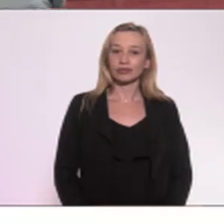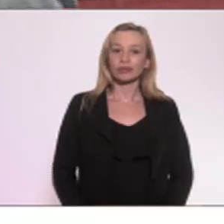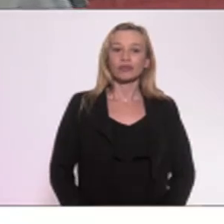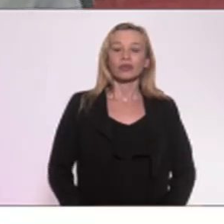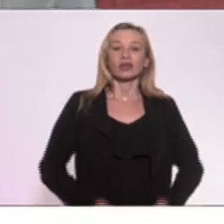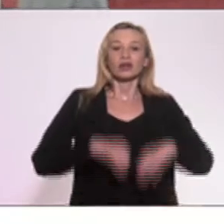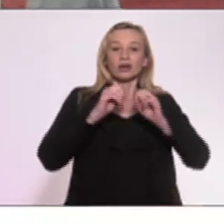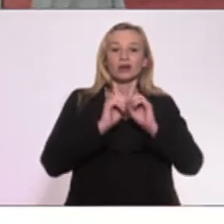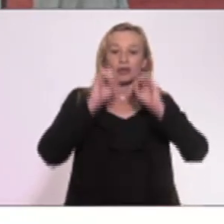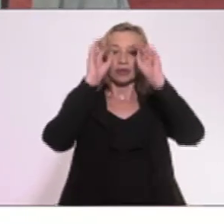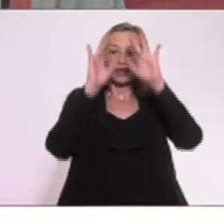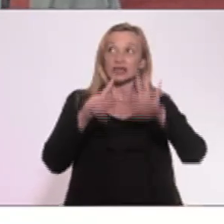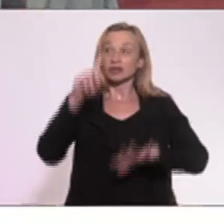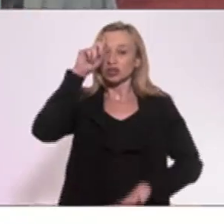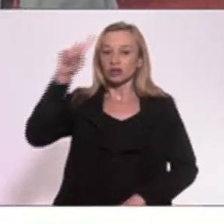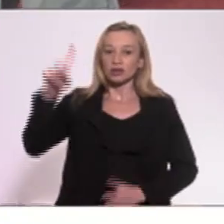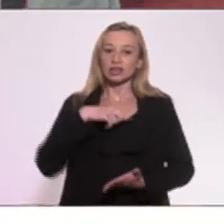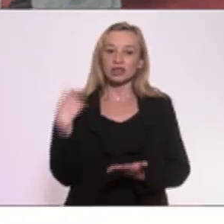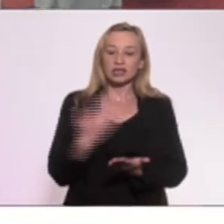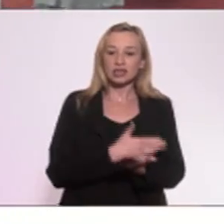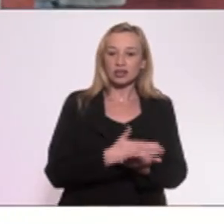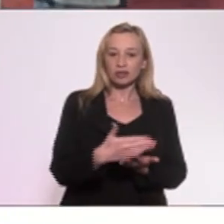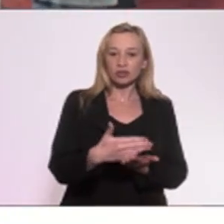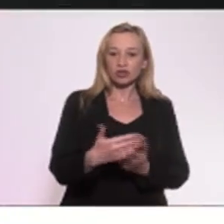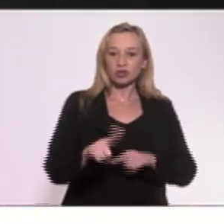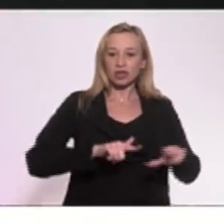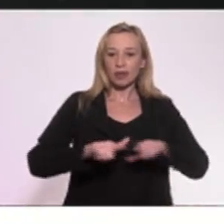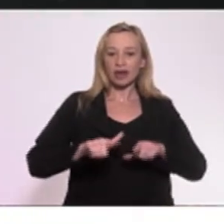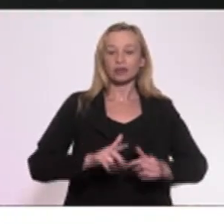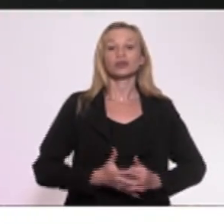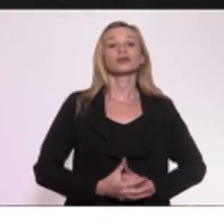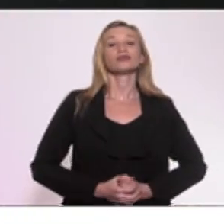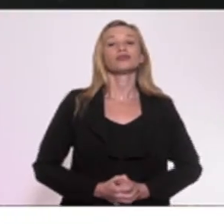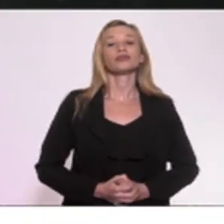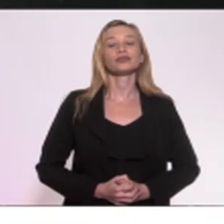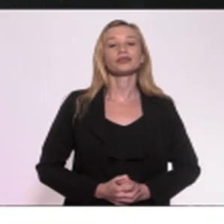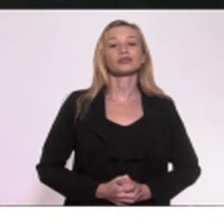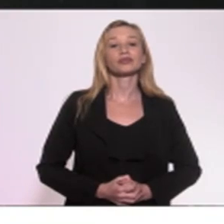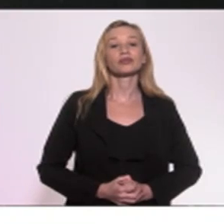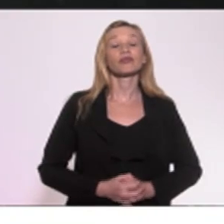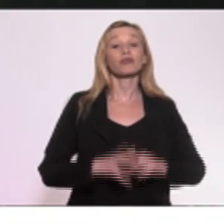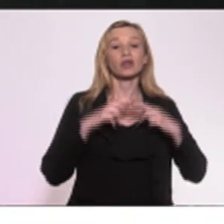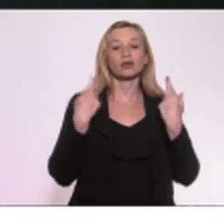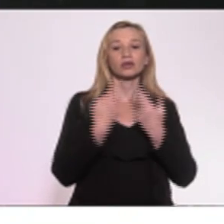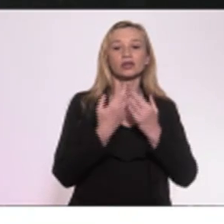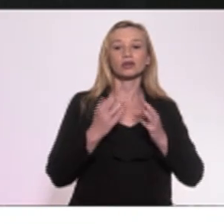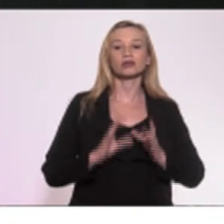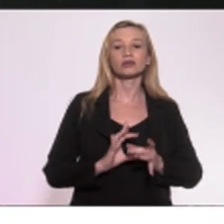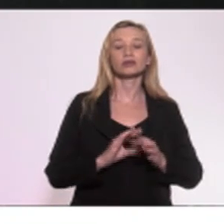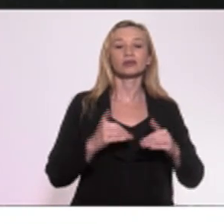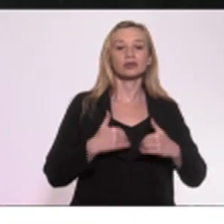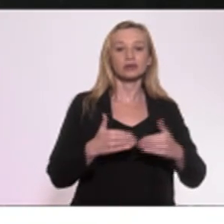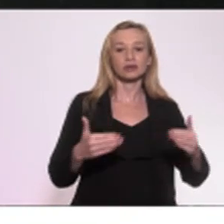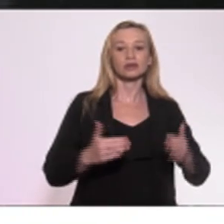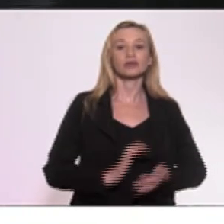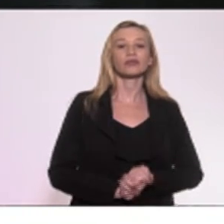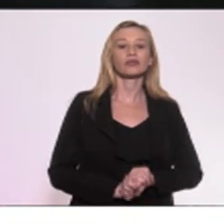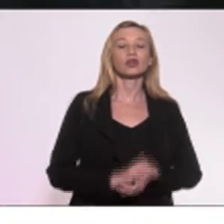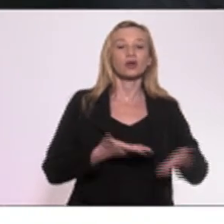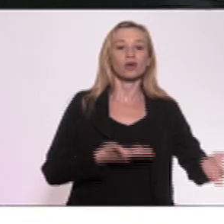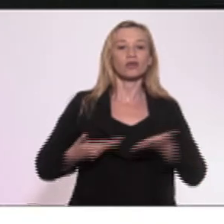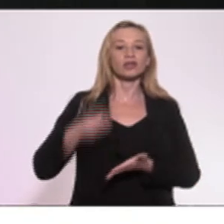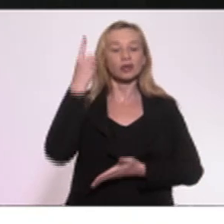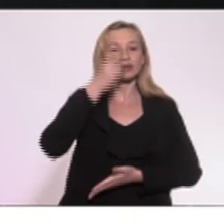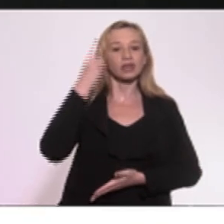Havendo o número legal e sob a proteção de Deus, iniciamos nossos trabalhos. Está aberta a sessão. A presidência convida o